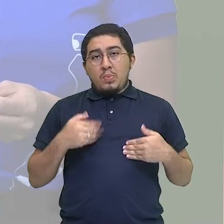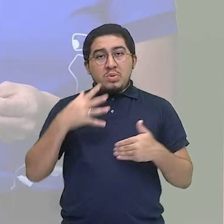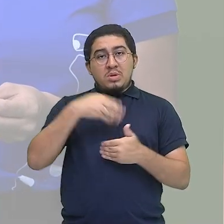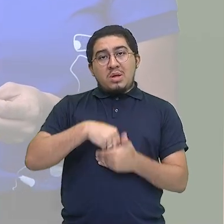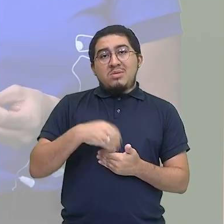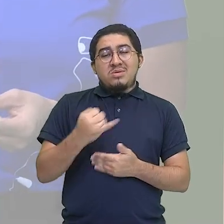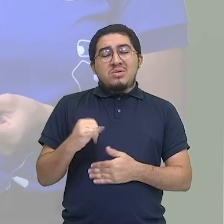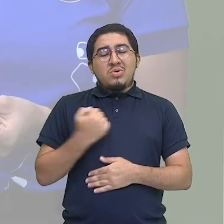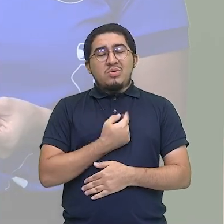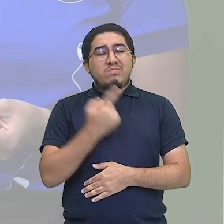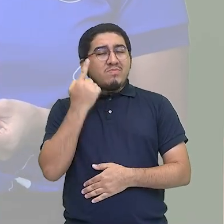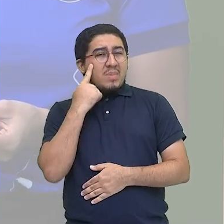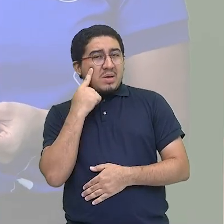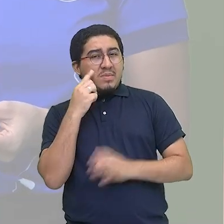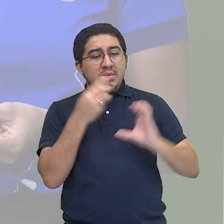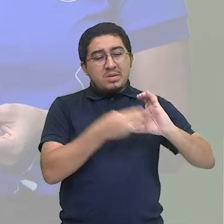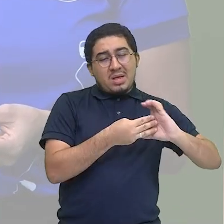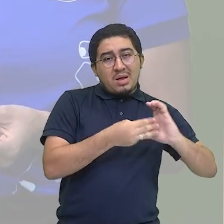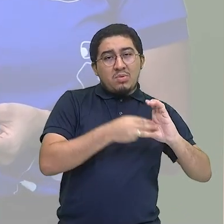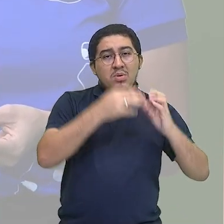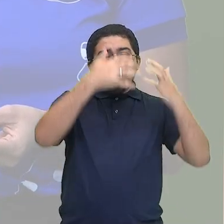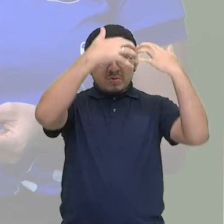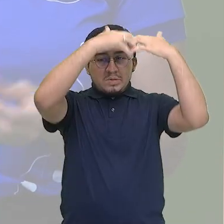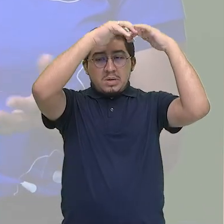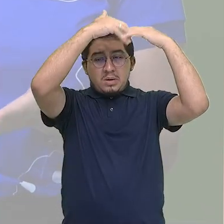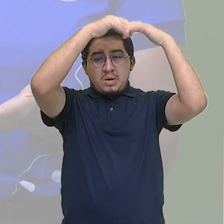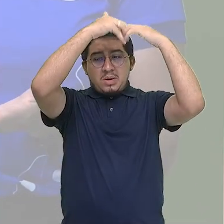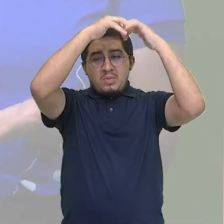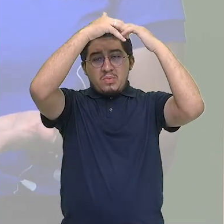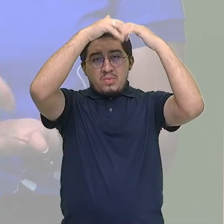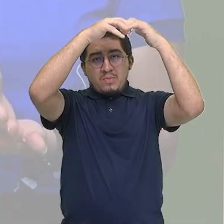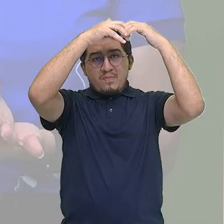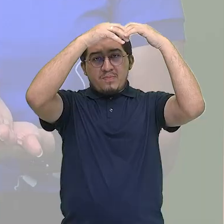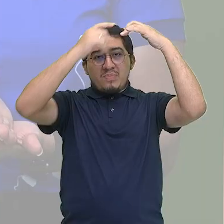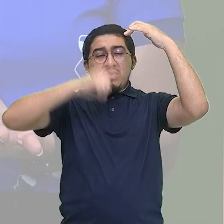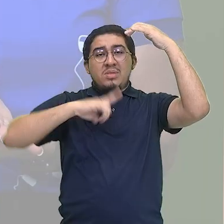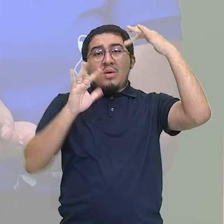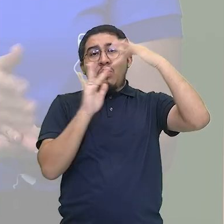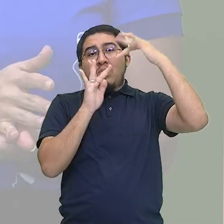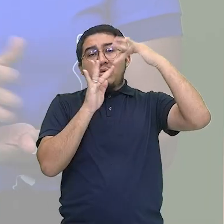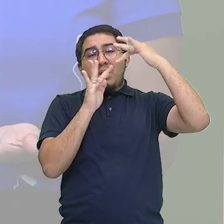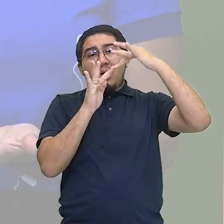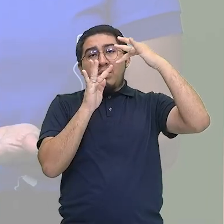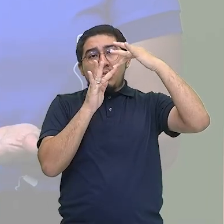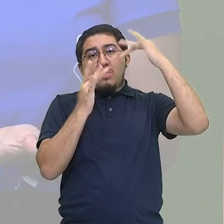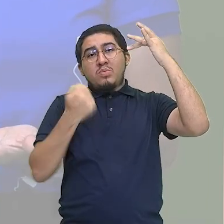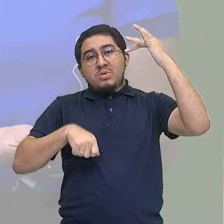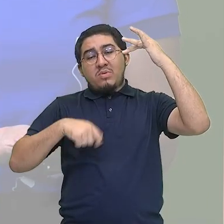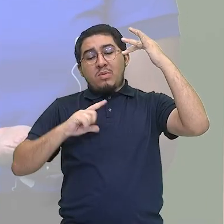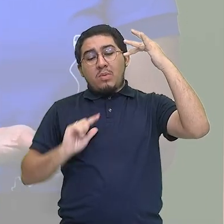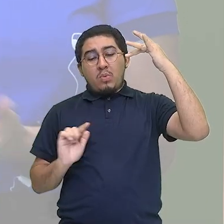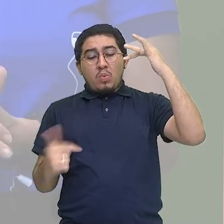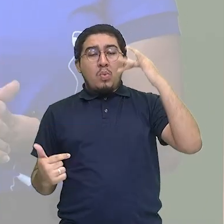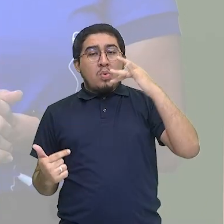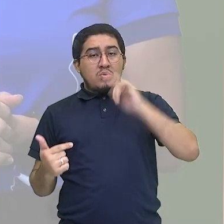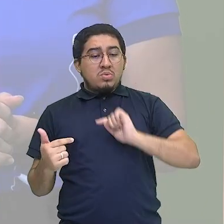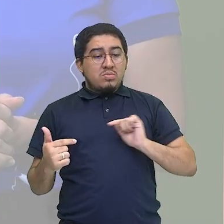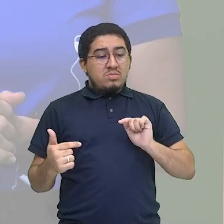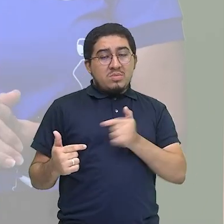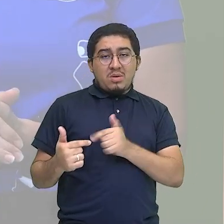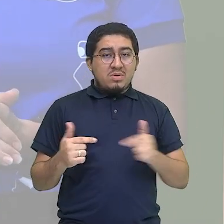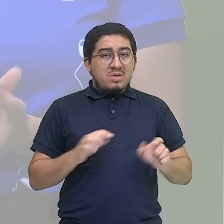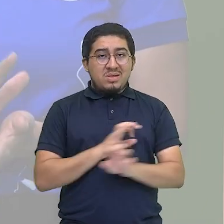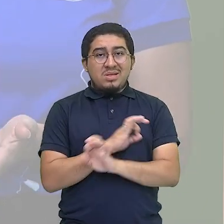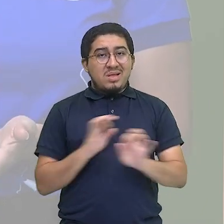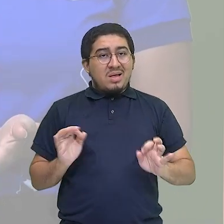se a gente for pensar, a célula do nosso cérebro, o neurônio, ele tem acesso ao capítulo 1, mas os outros 11 ele não tem